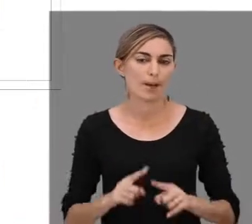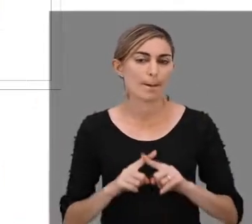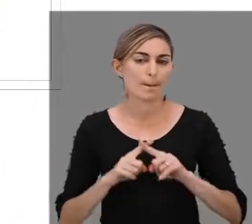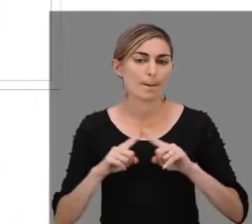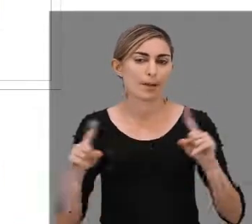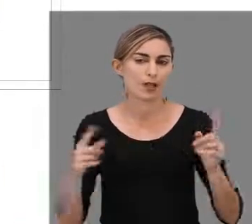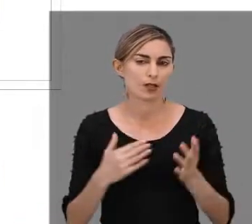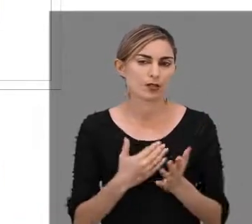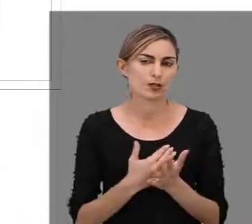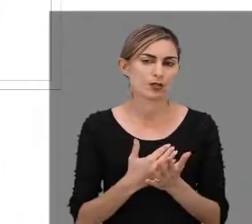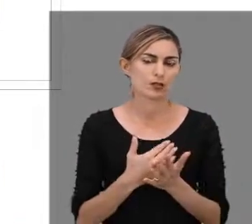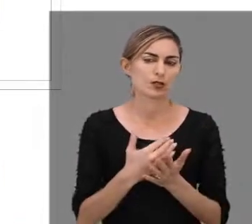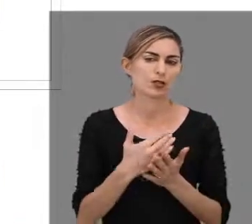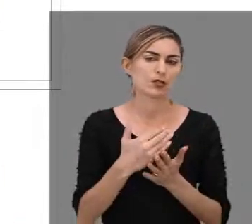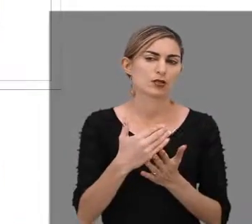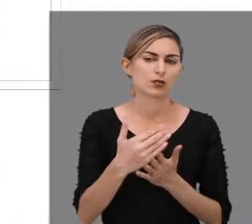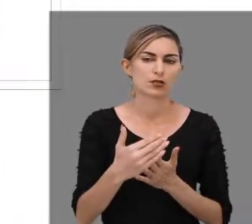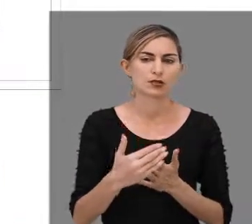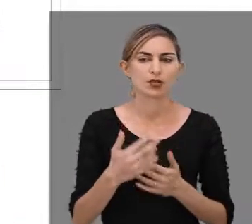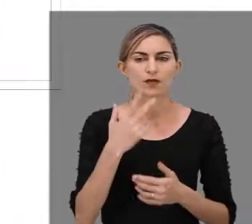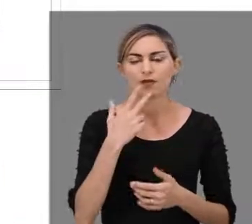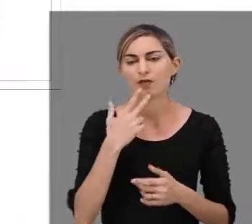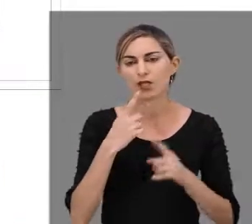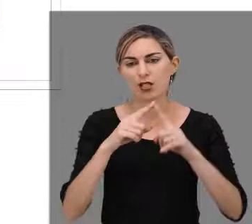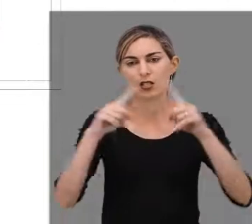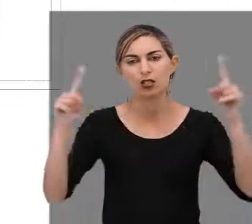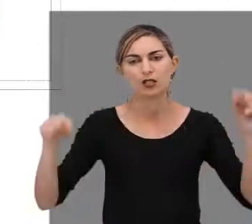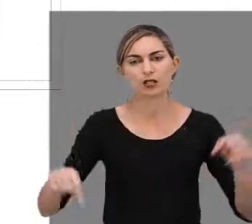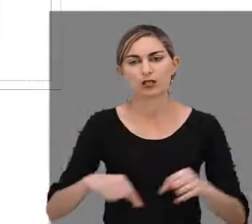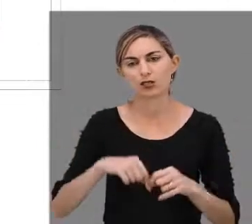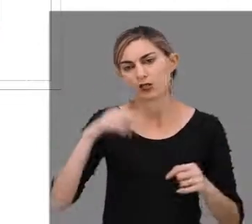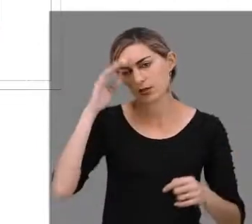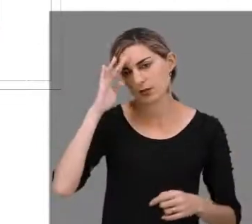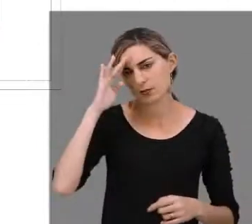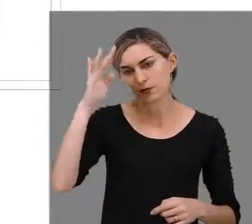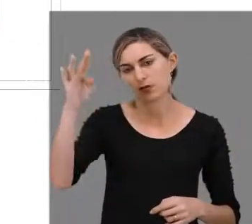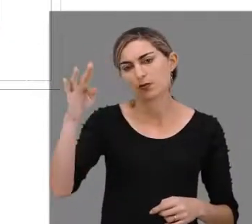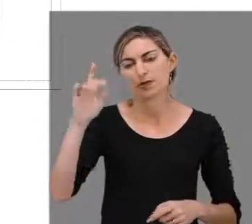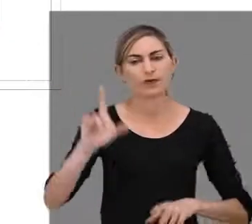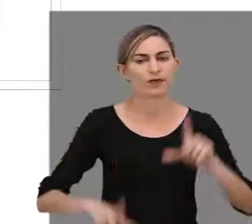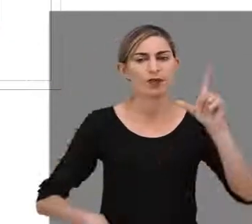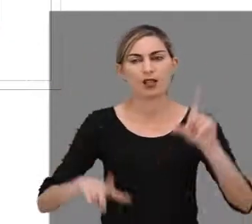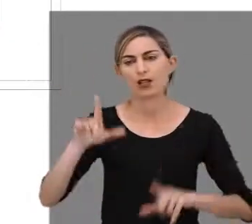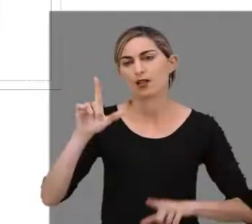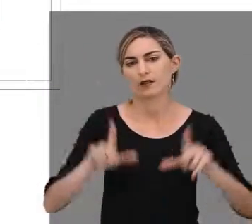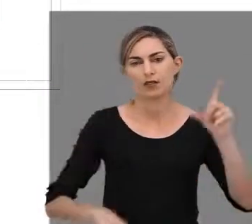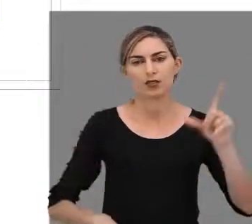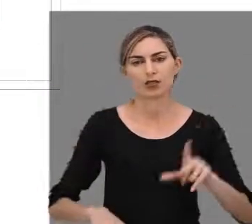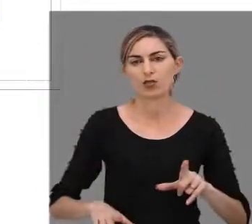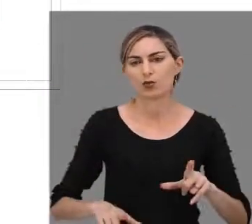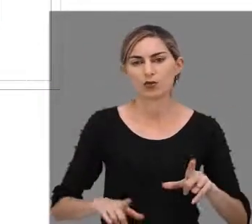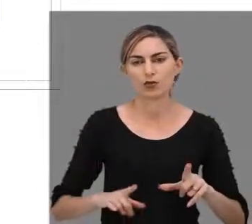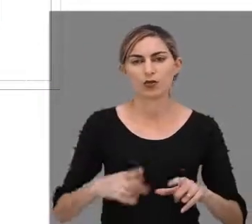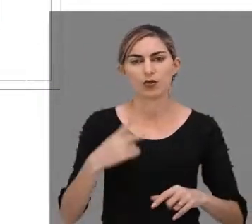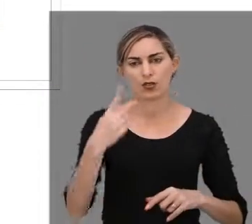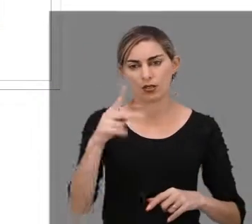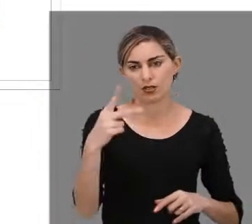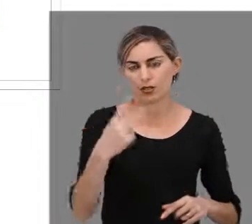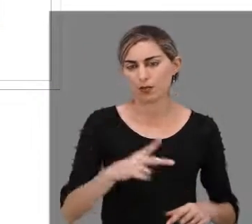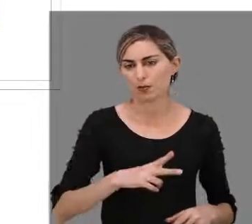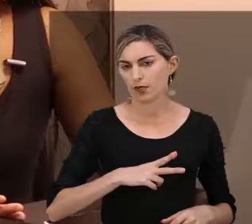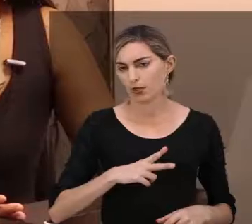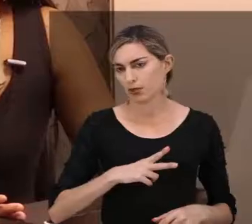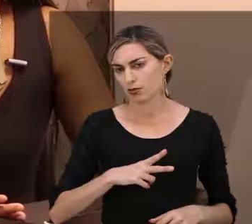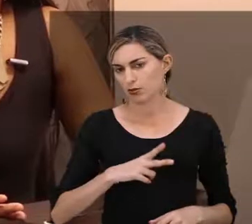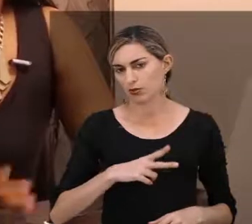desde o início ela disse que ela não queria a sala principal com televisão. Então isso é uma particularidade